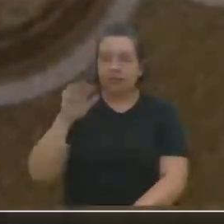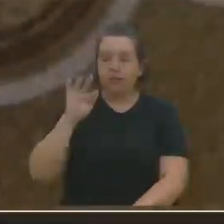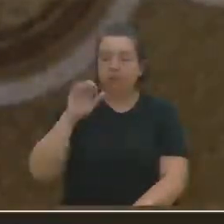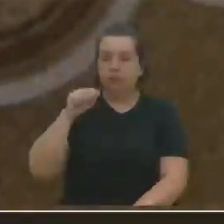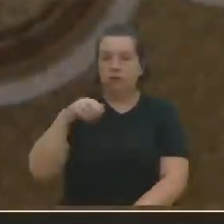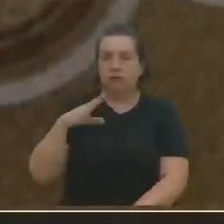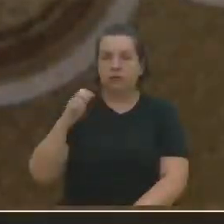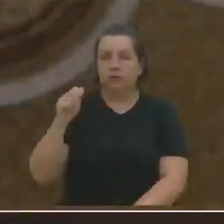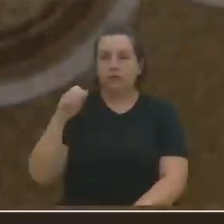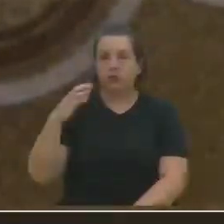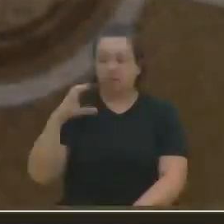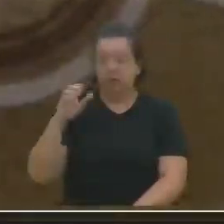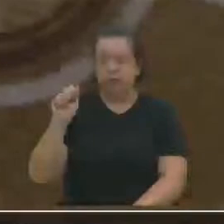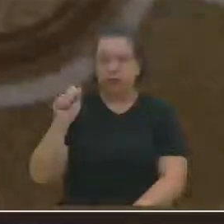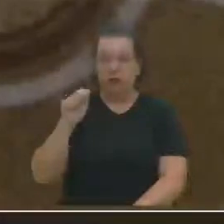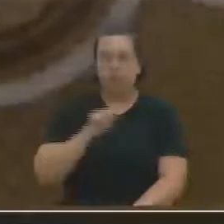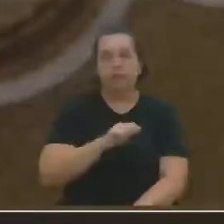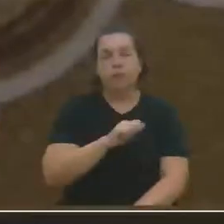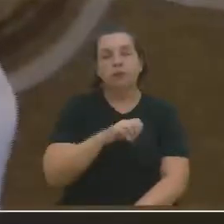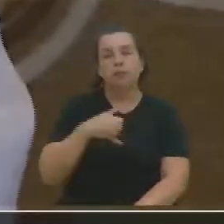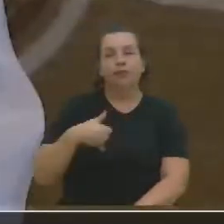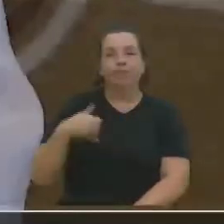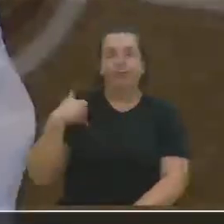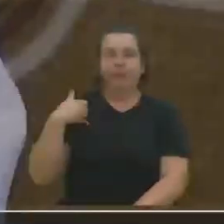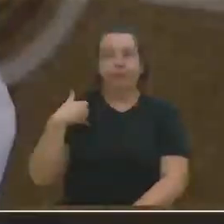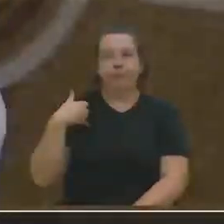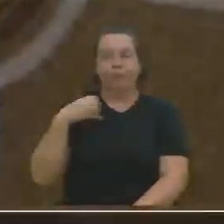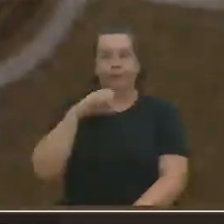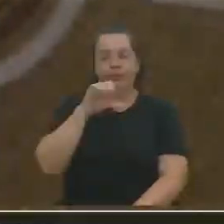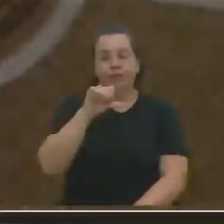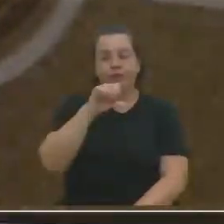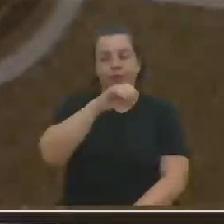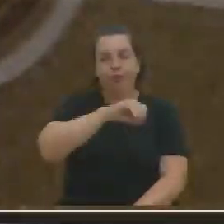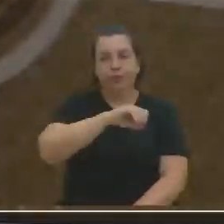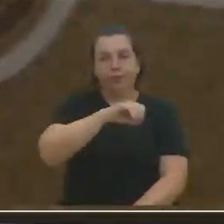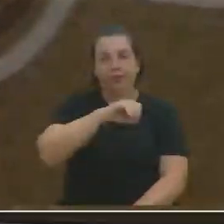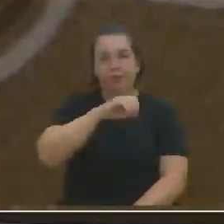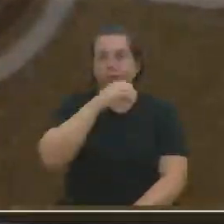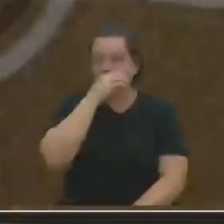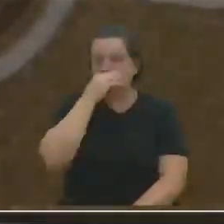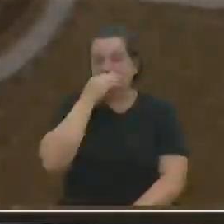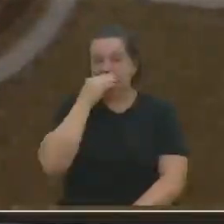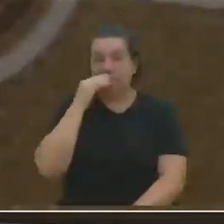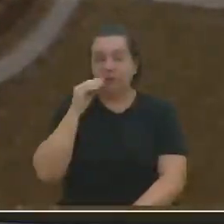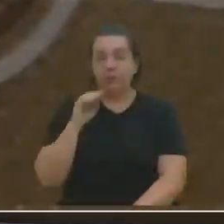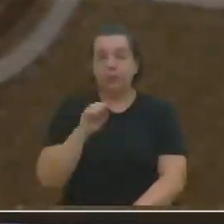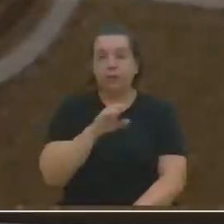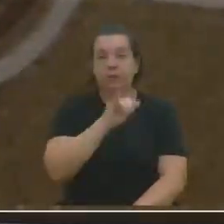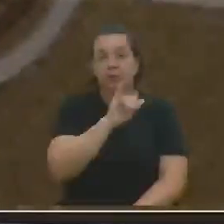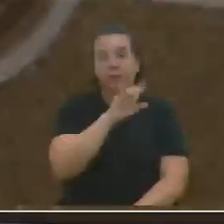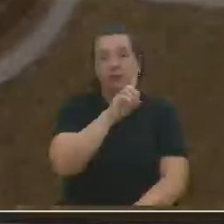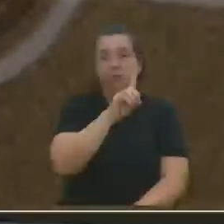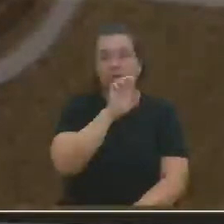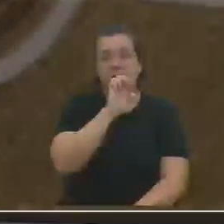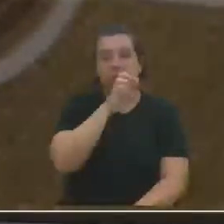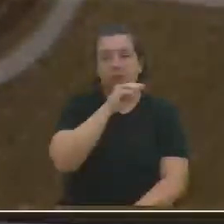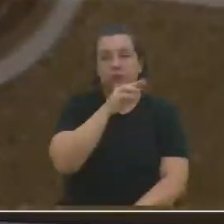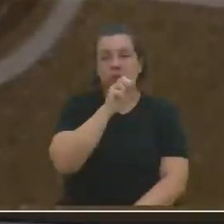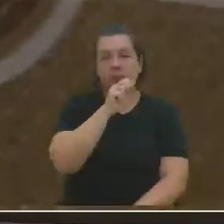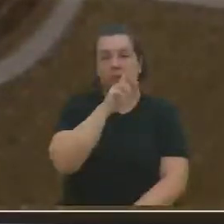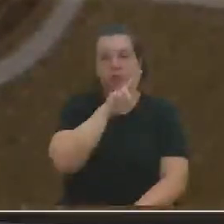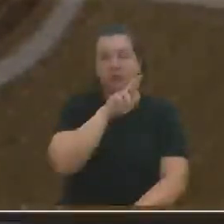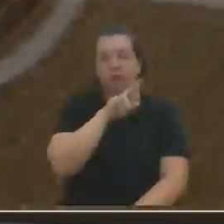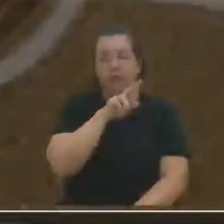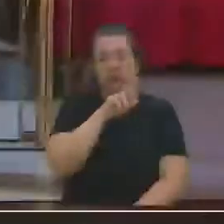Paulo, também pelo aniversário de 90 anos de idade; e Demar dos Reis